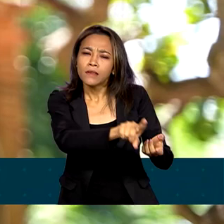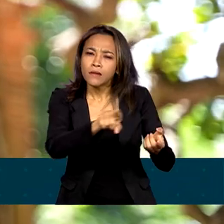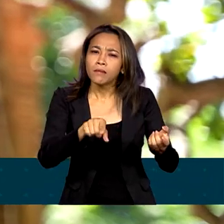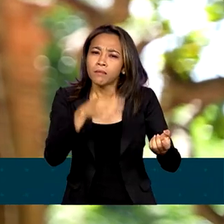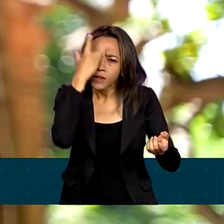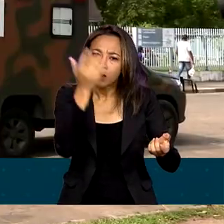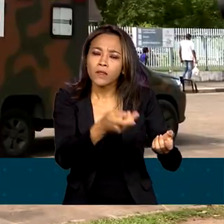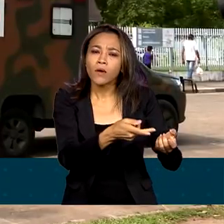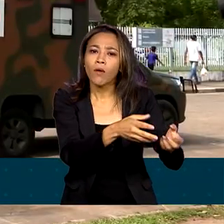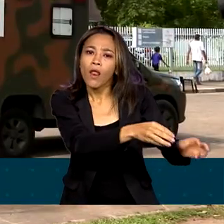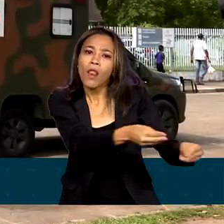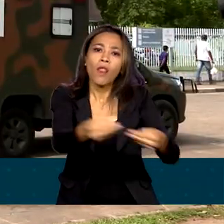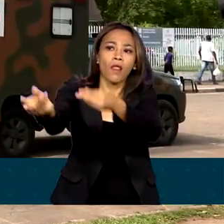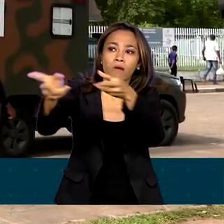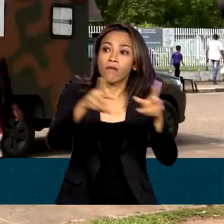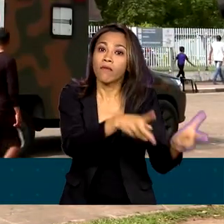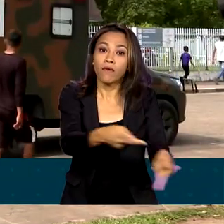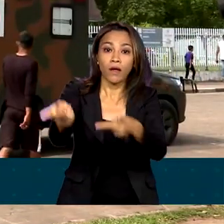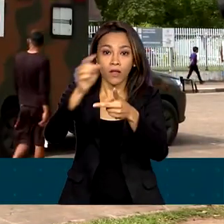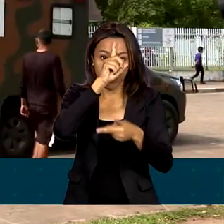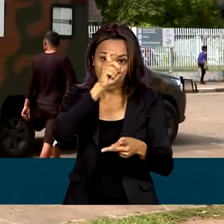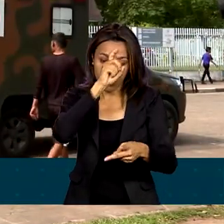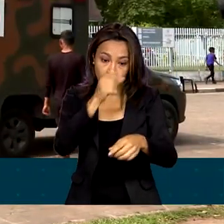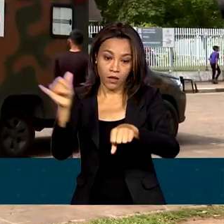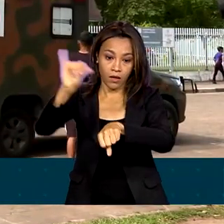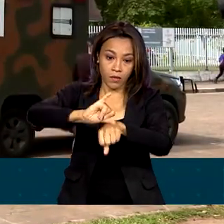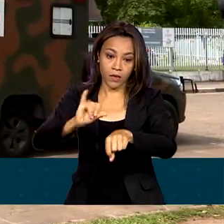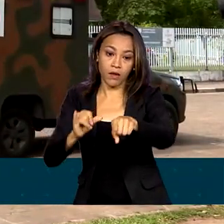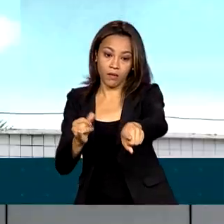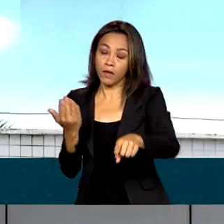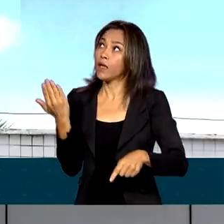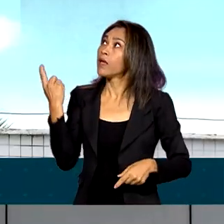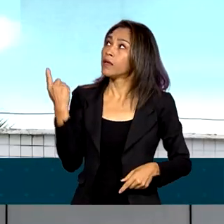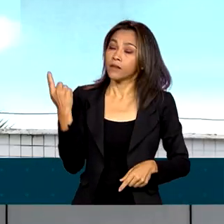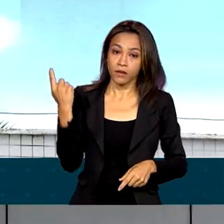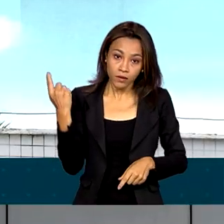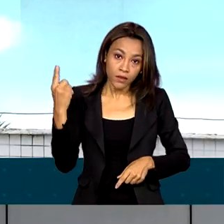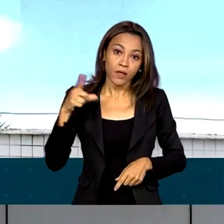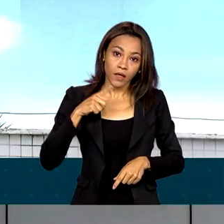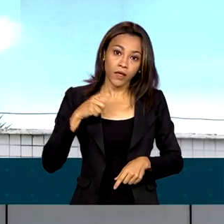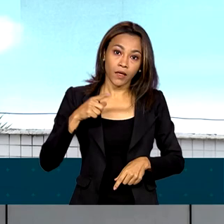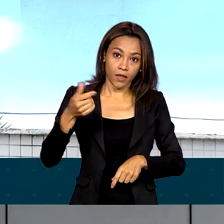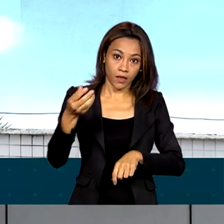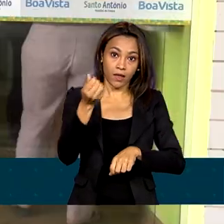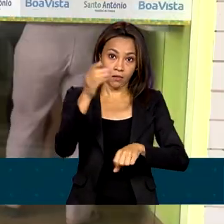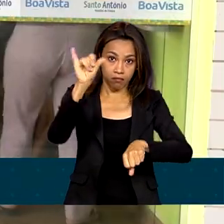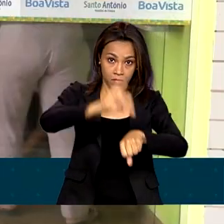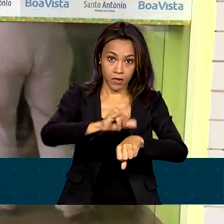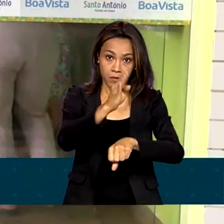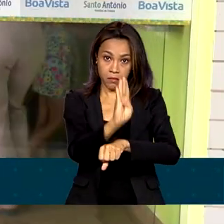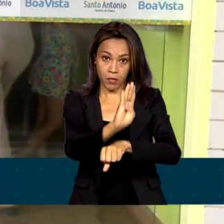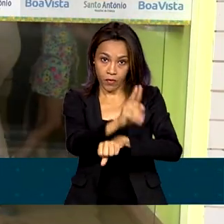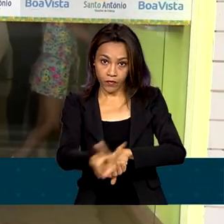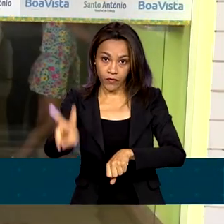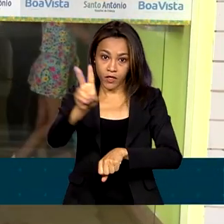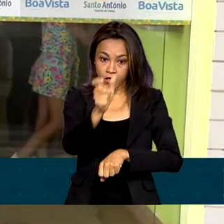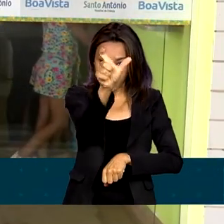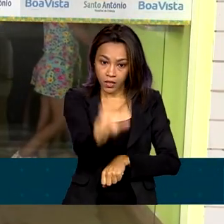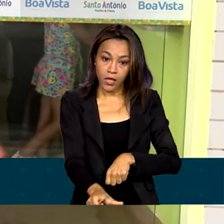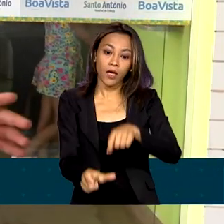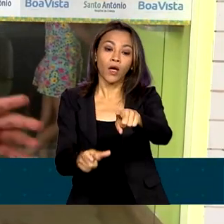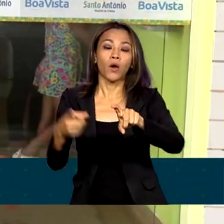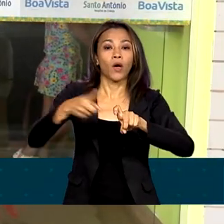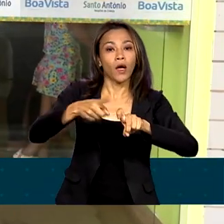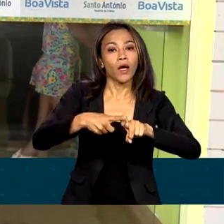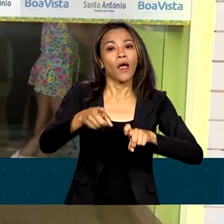hospitais da região. Entre eles, o Hospital da Criança Santo Antônio, que fica no centro de Boa Vista. O pediatra Eugênio